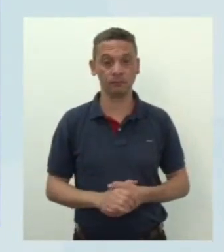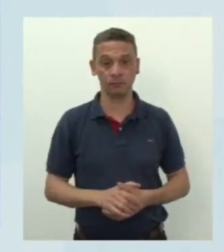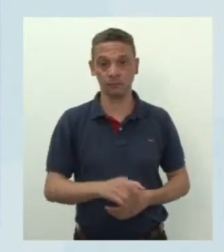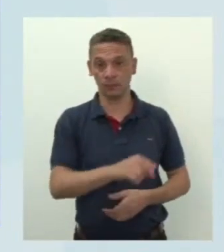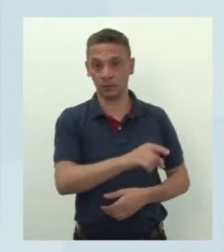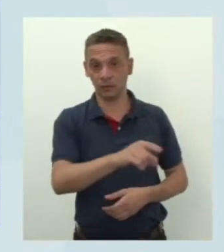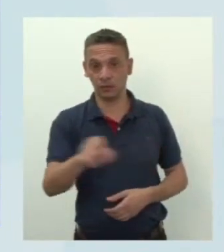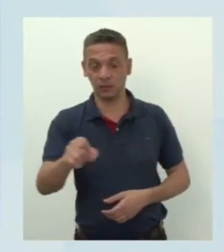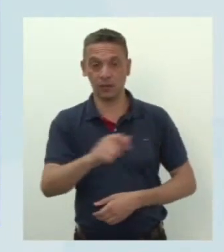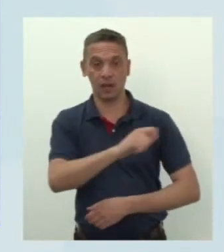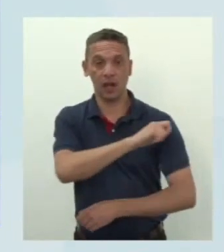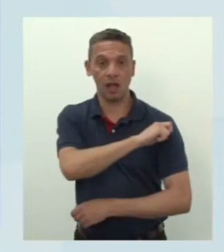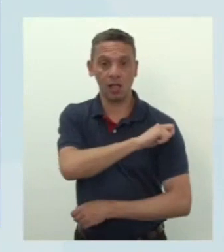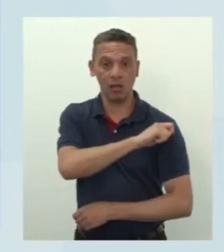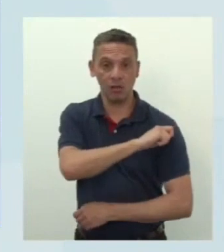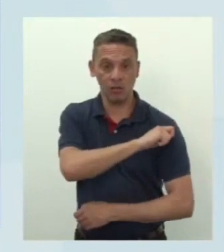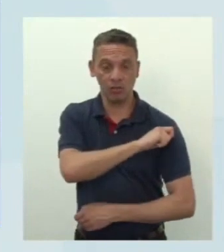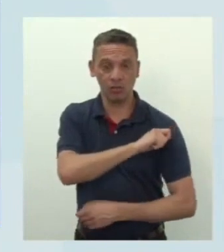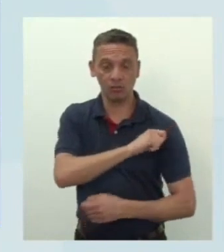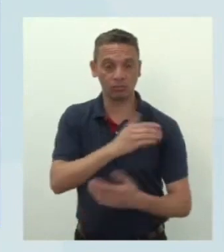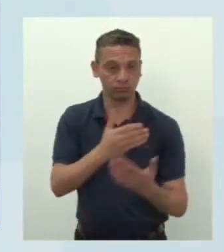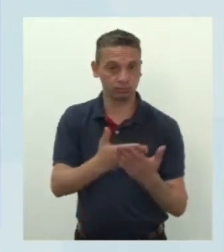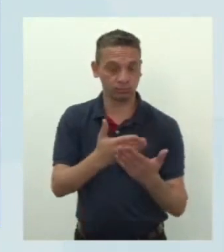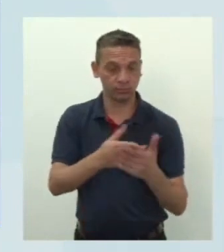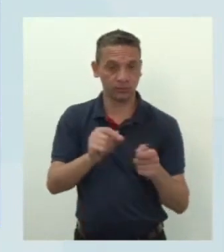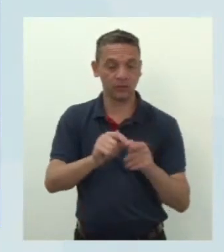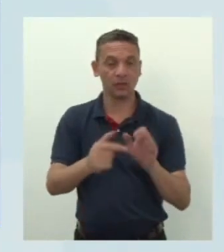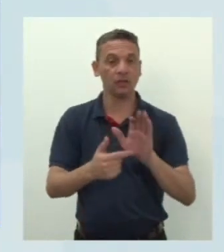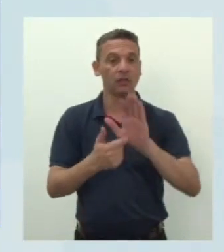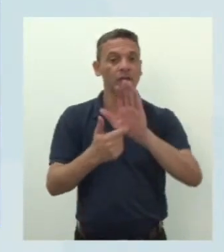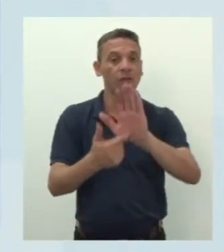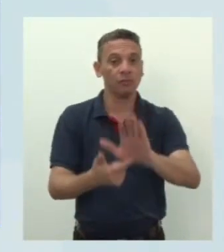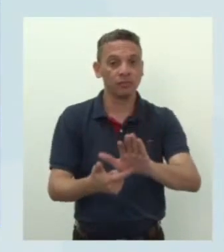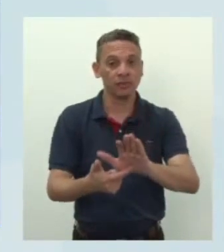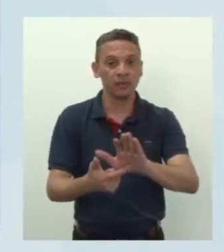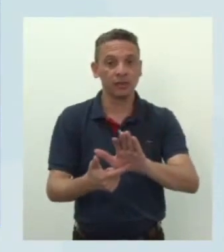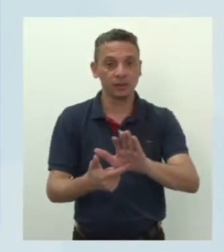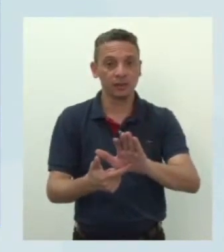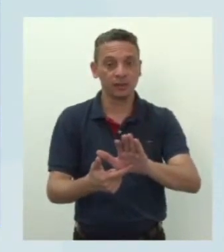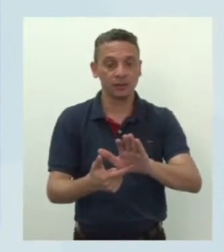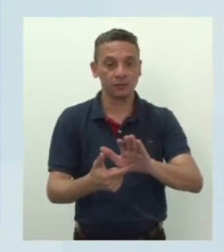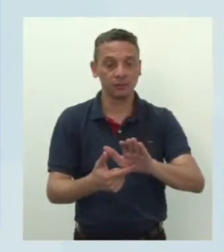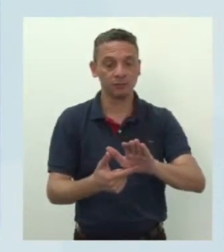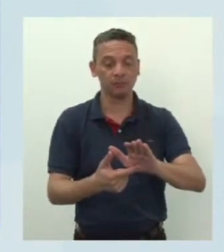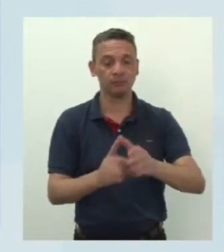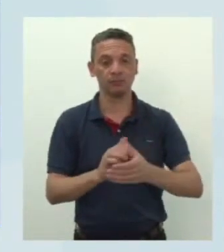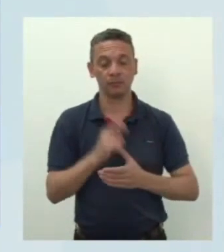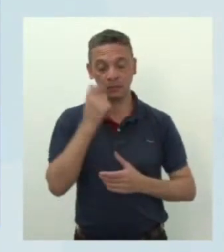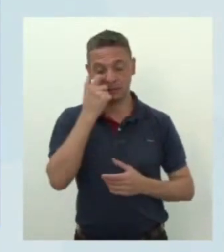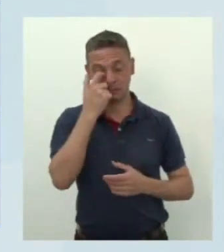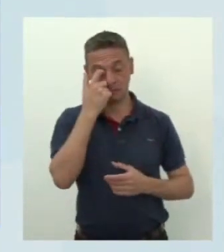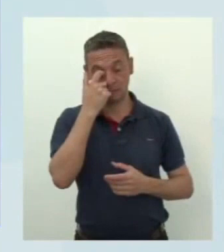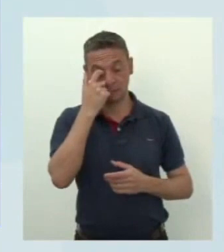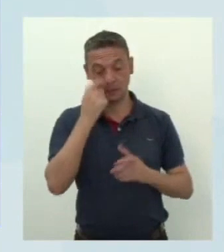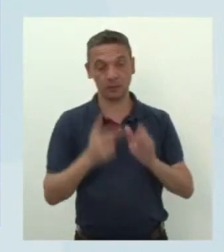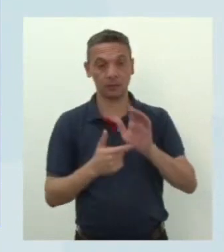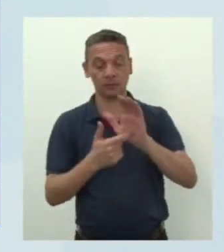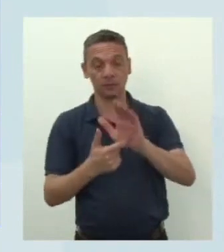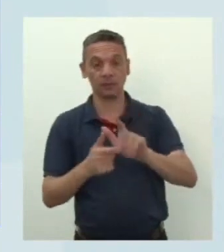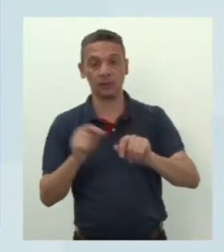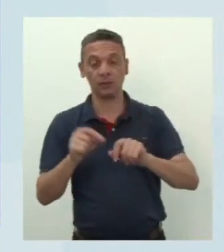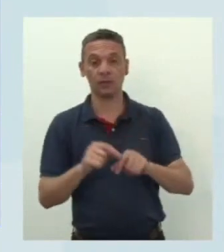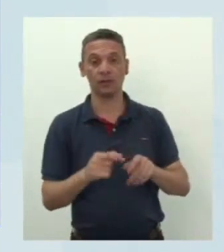Pediríamos para o nosso aluno, o nosso estudante, apresentar um infográfico, íamos apresentar para o